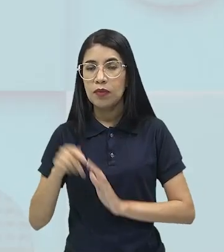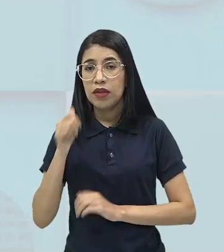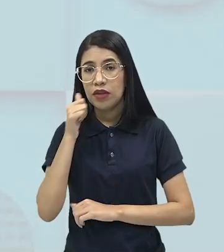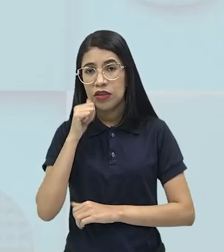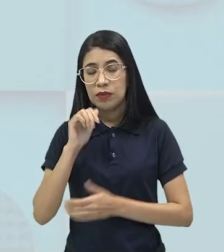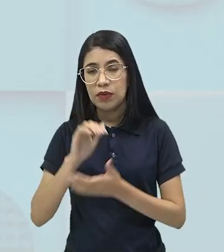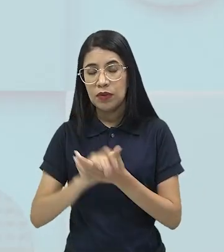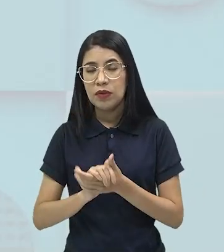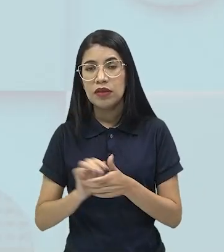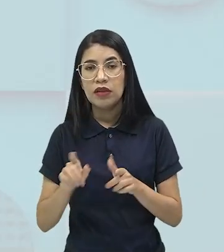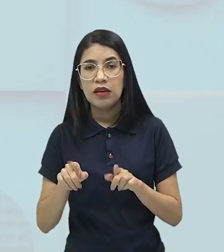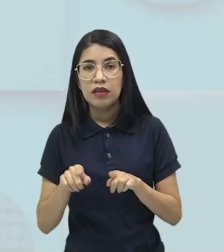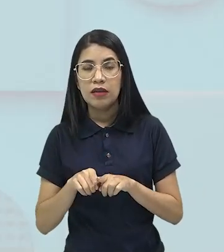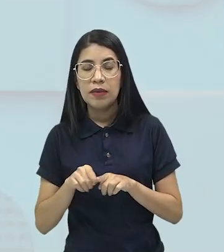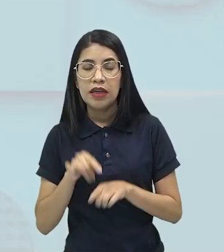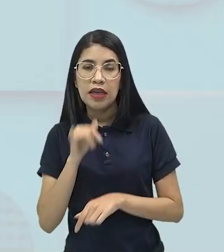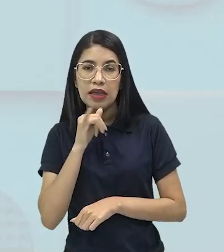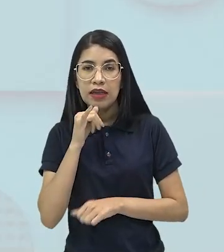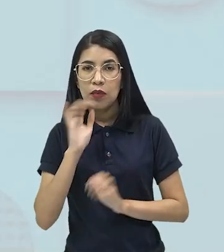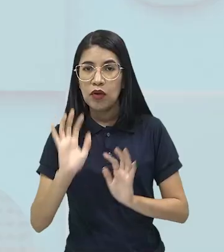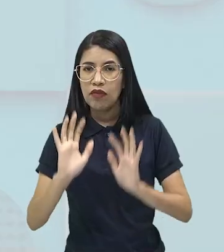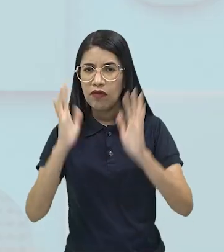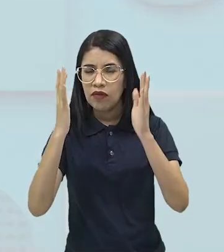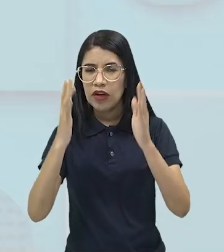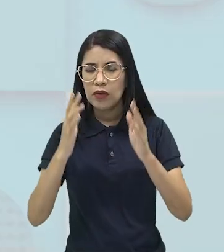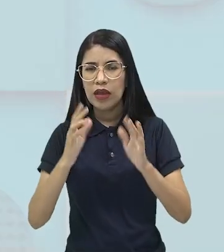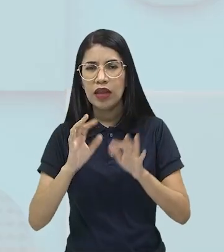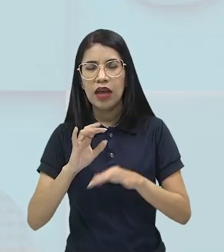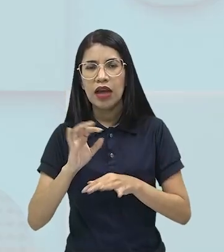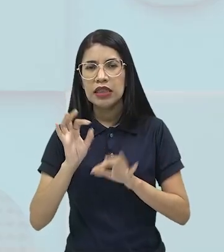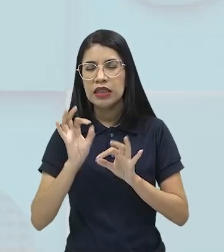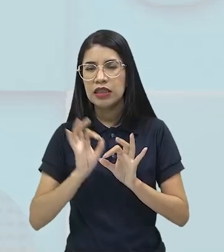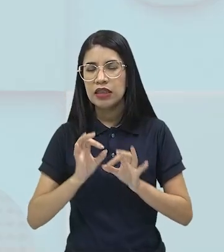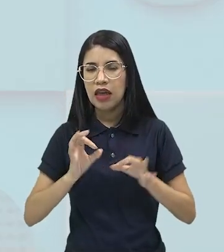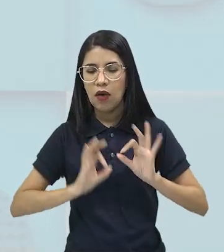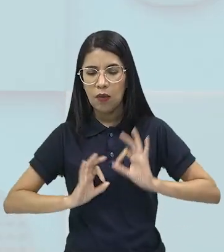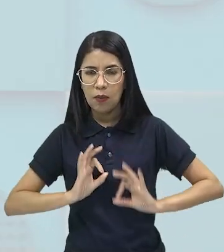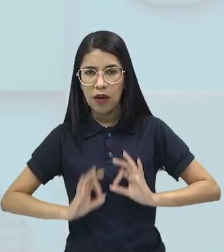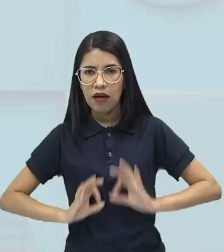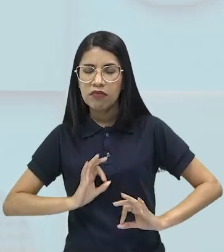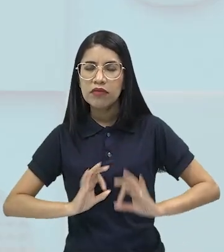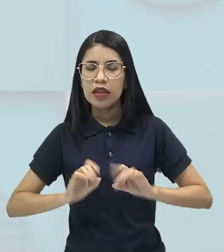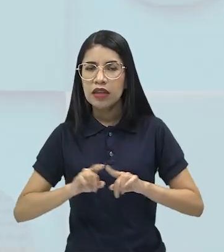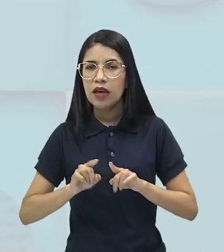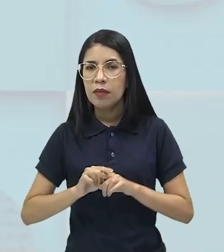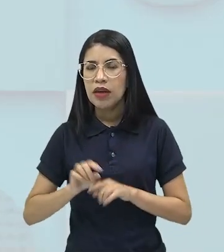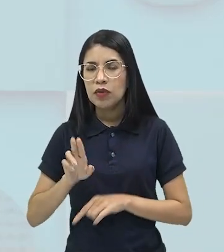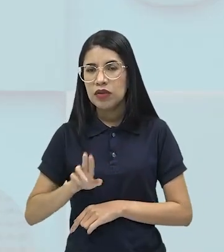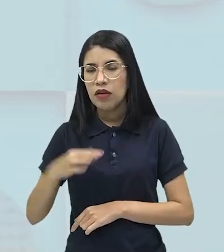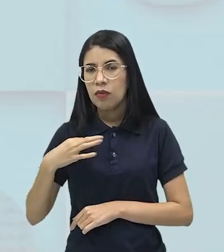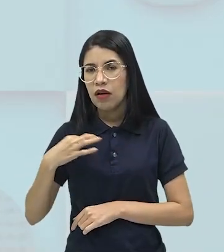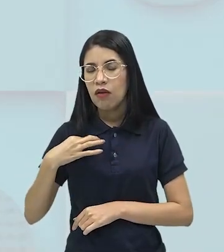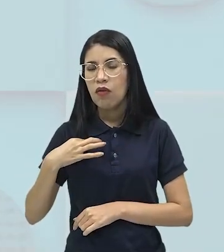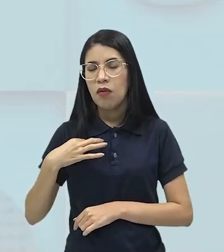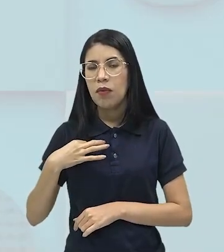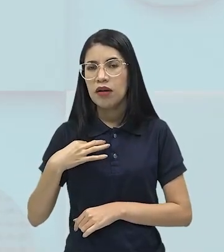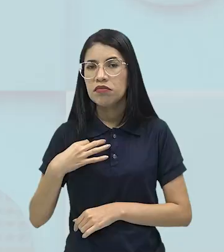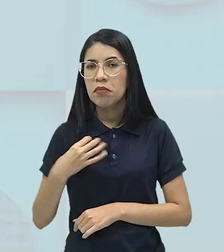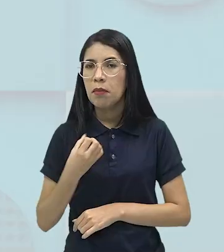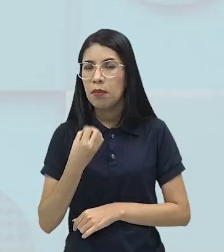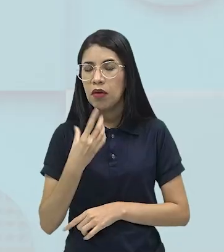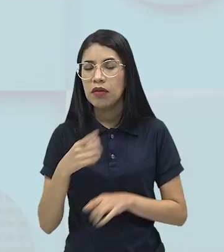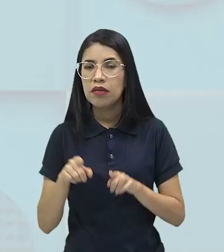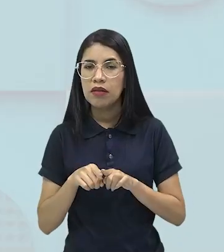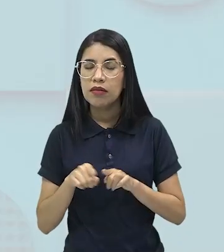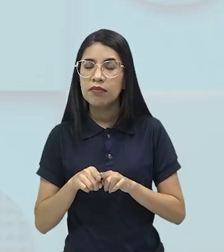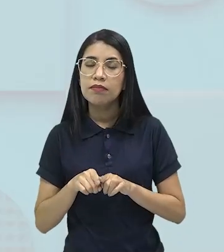quando tinha um evento, ela se enfeitava toda e vestia uma roupa pomposa e se colocava várias joias e tudo mais. Isso mostra